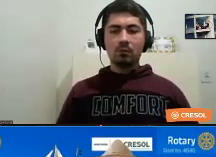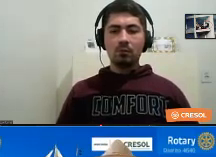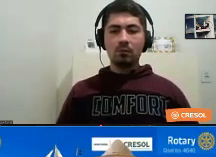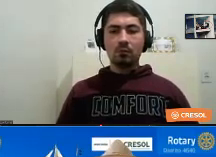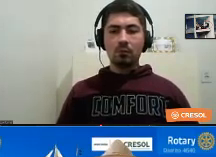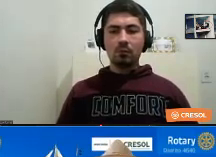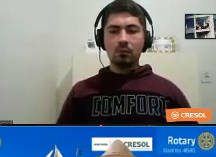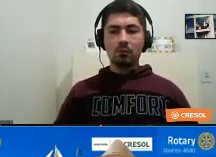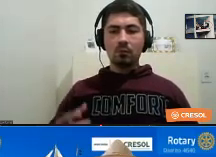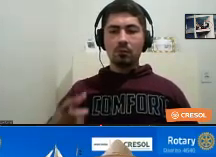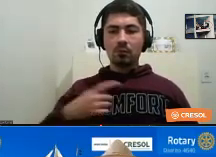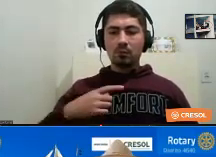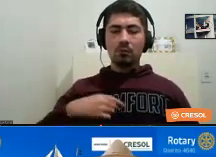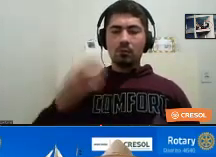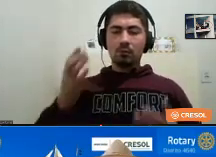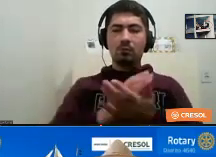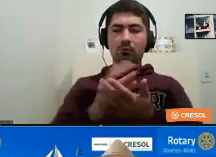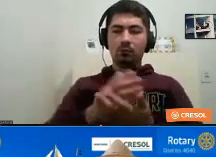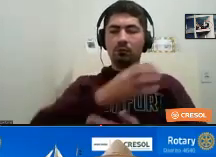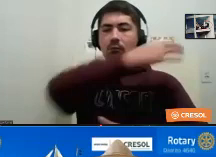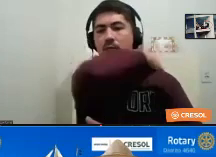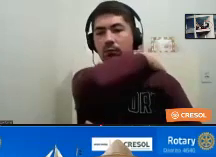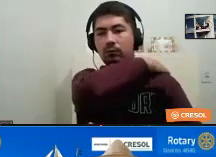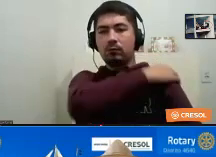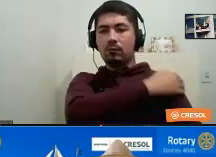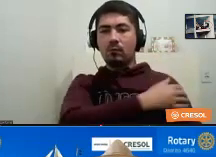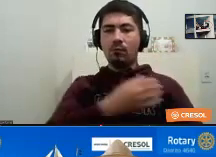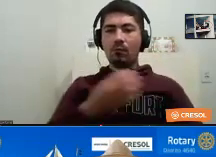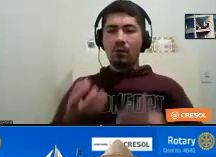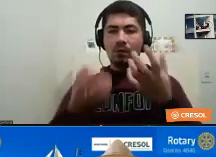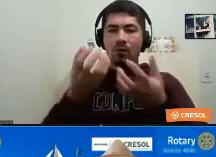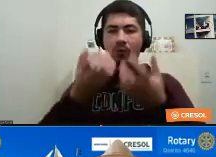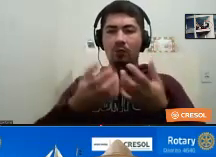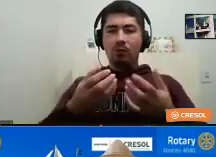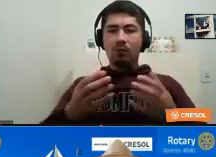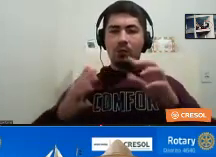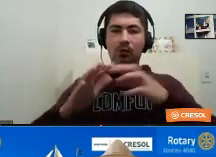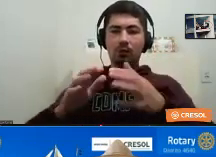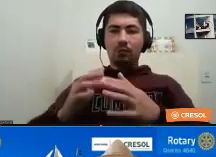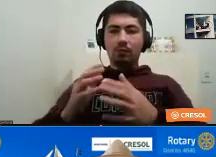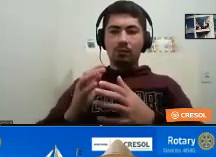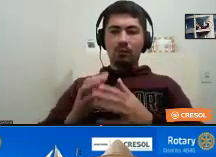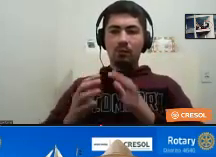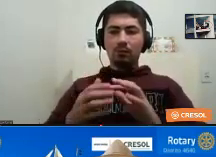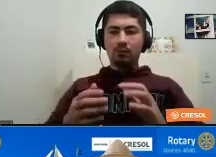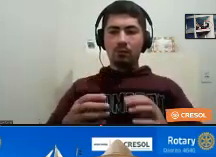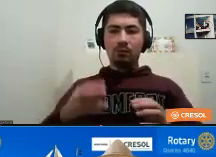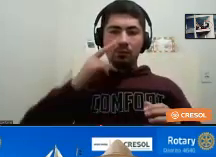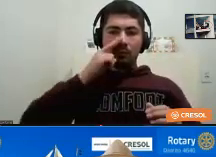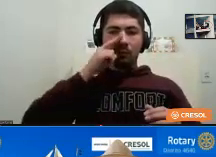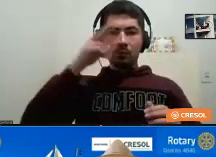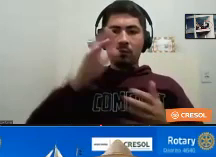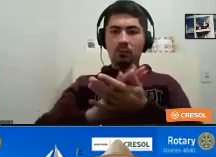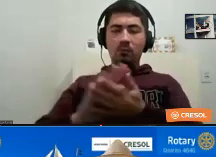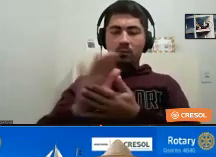todinha queimada. Graças a Deus, eu só queimei a ponta dos meus dedos e não foi muito